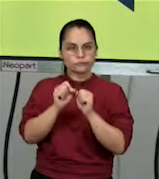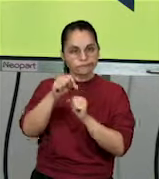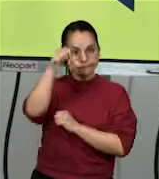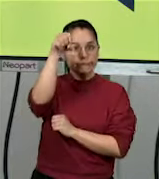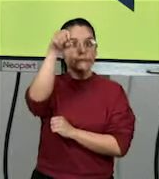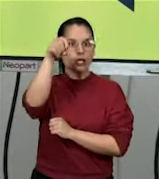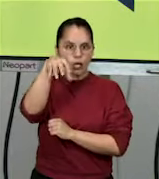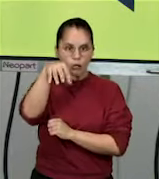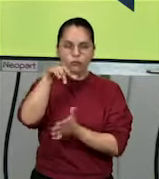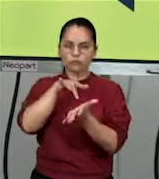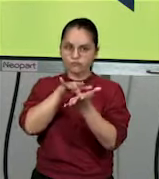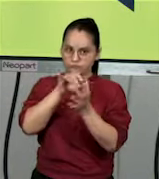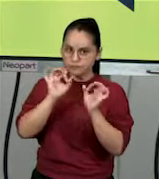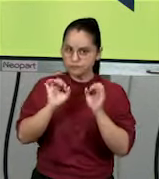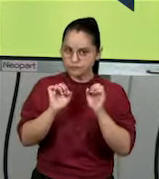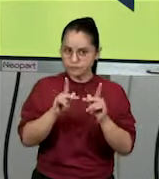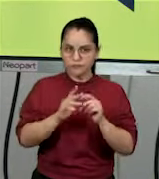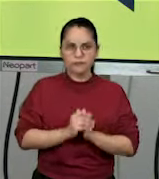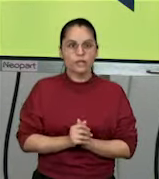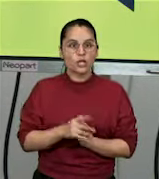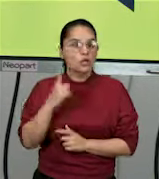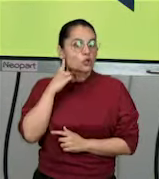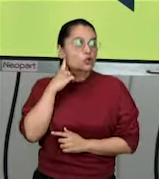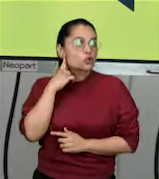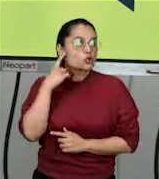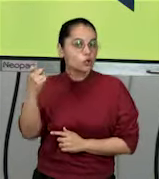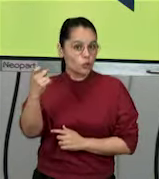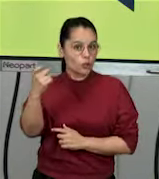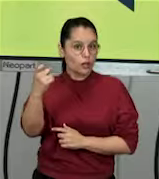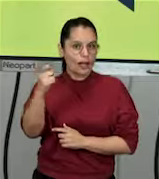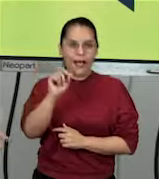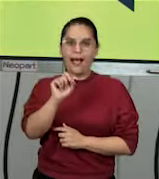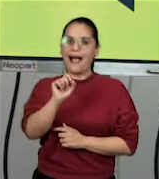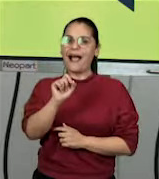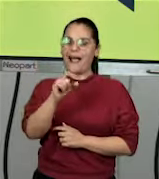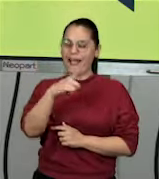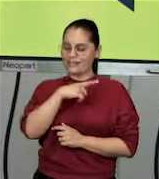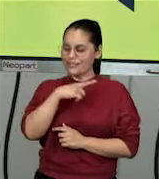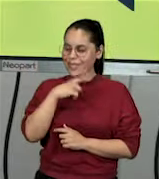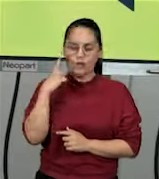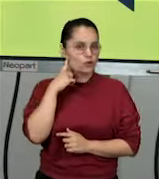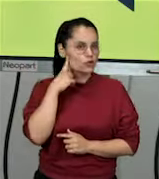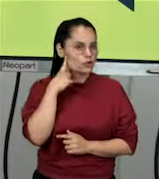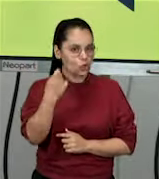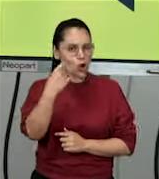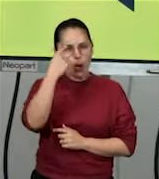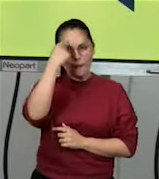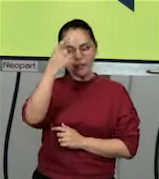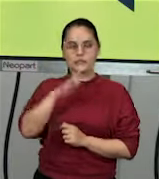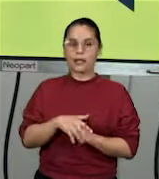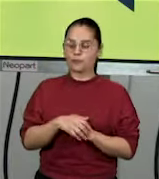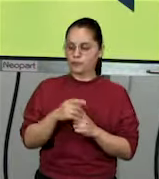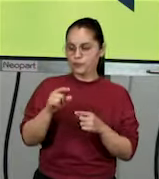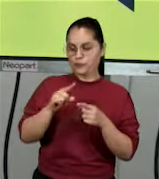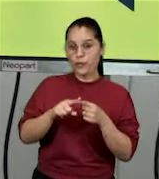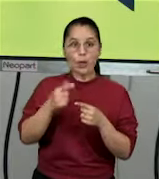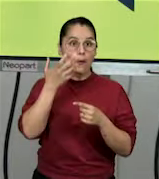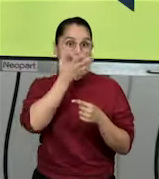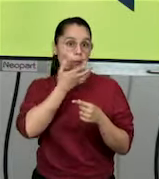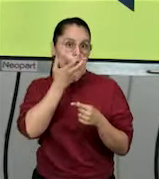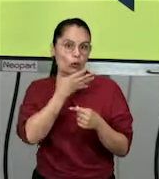iluminação artificial. Sonoplastia. O que é sonoplastia? É trabalhar com som, é pensar nas músicas que serão ali